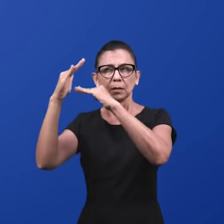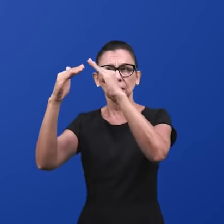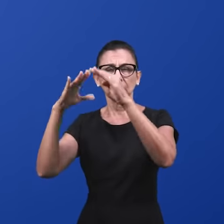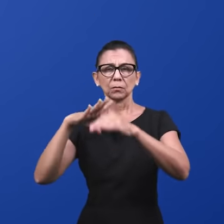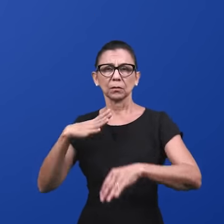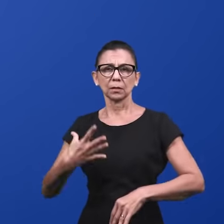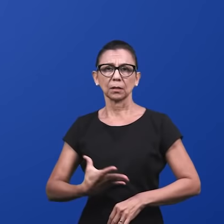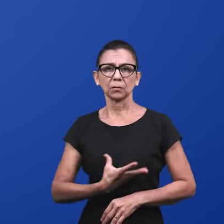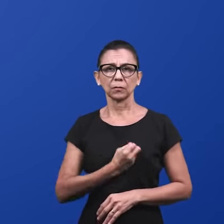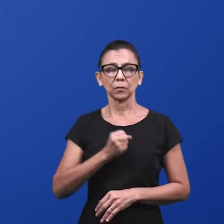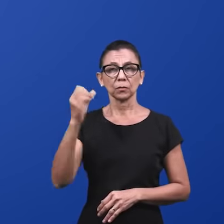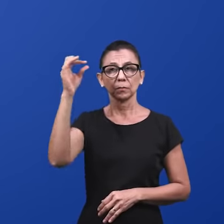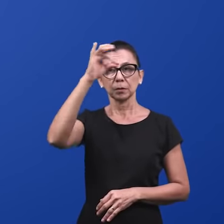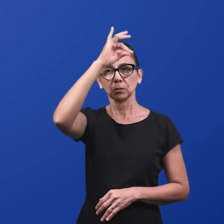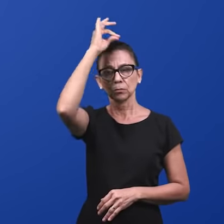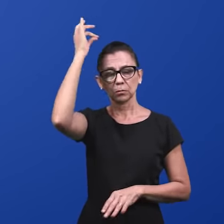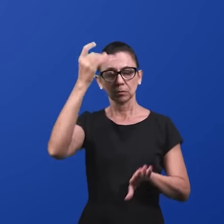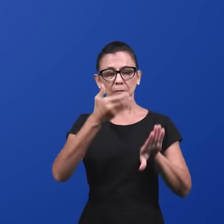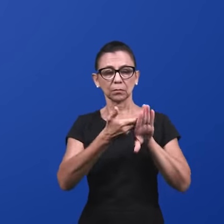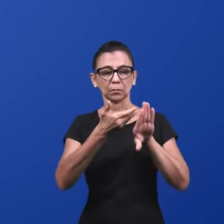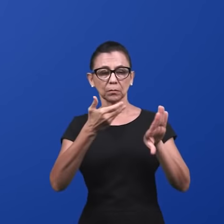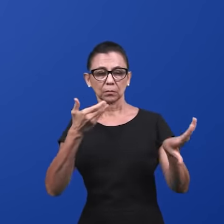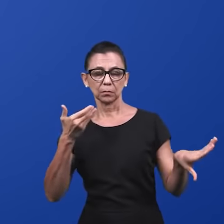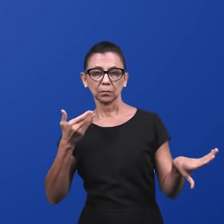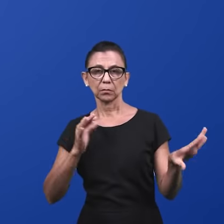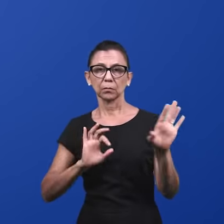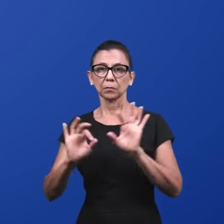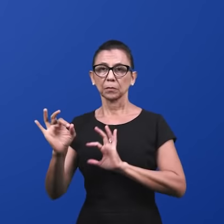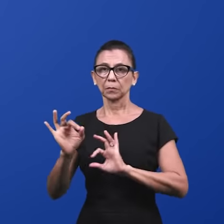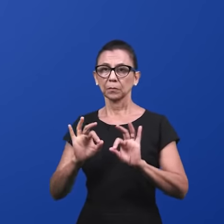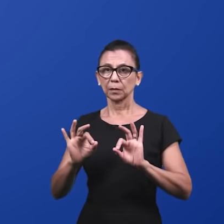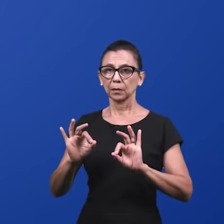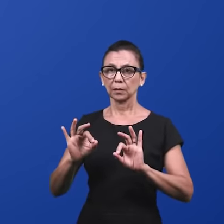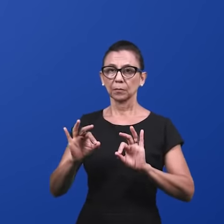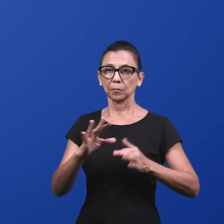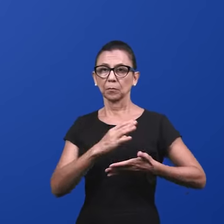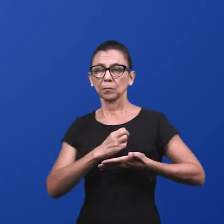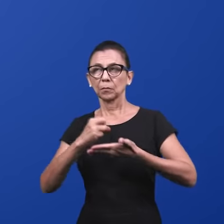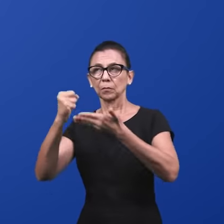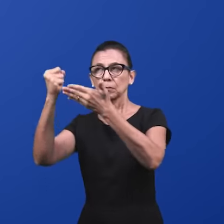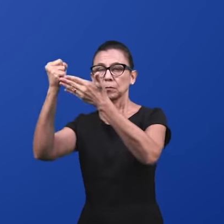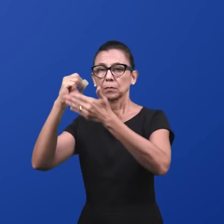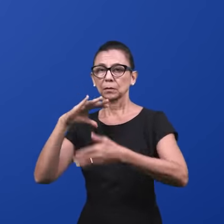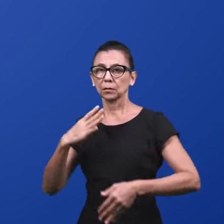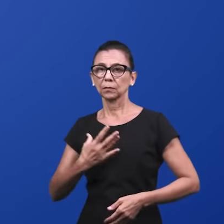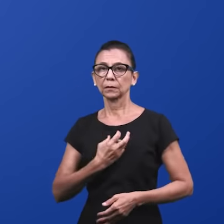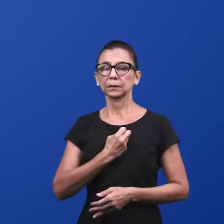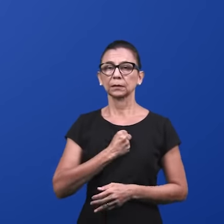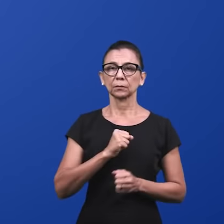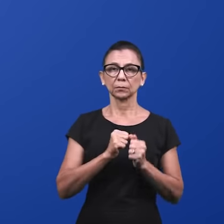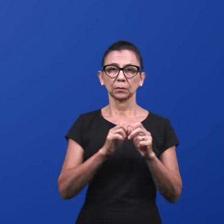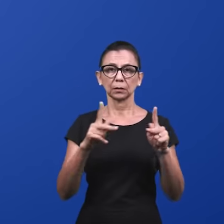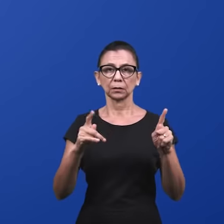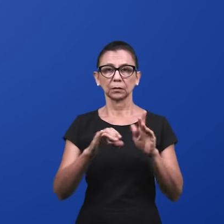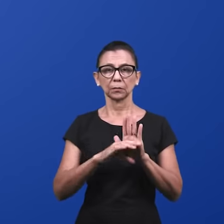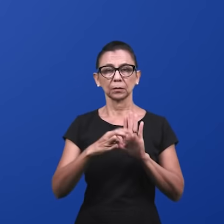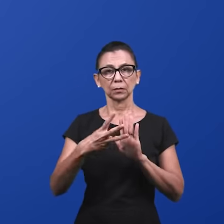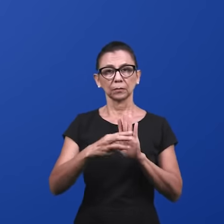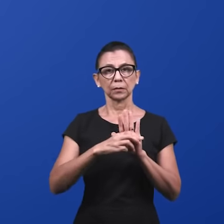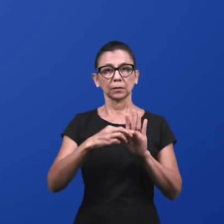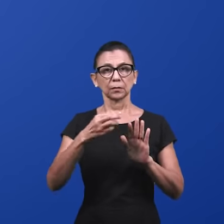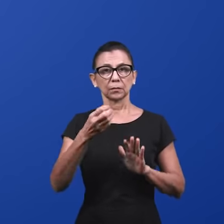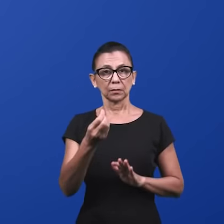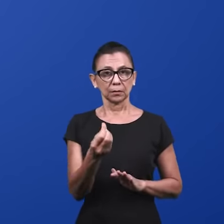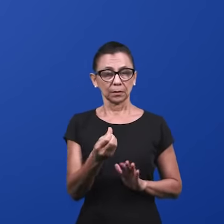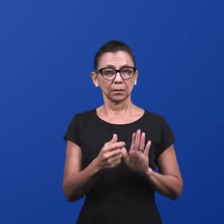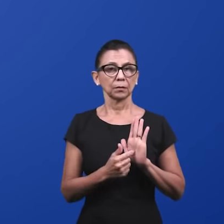Espírito Santo santifica o homem e o prepara para subir para a eternidade. Em Apocalipse capítulo 3, versículo de